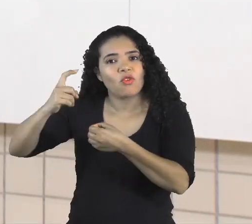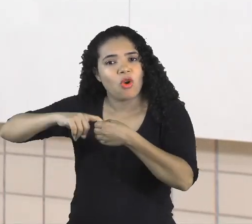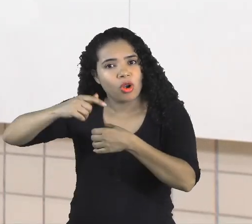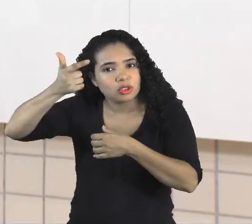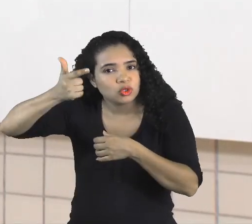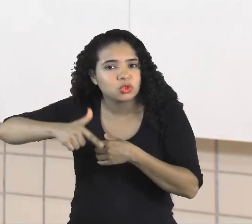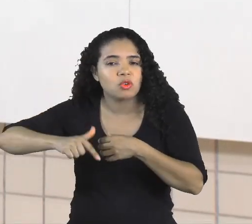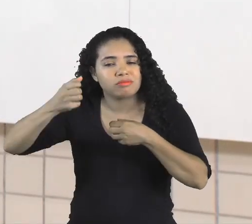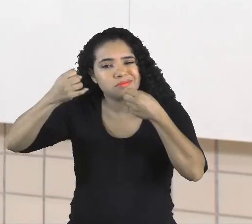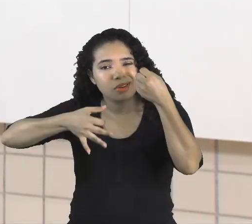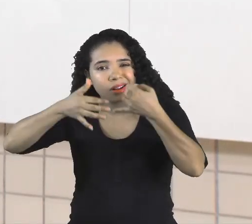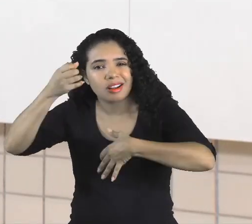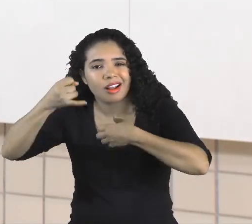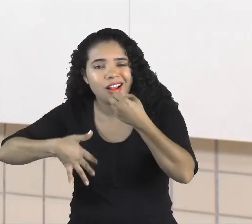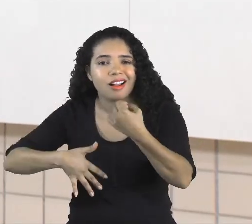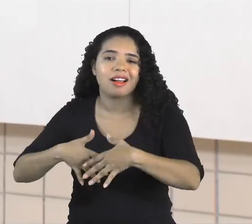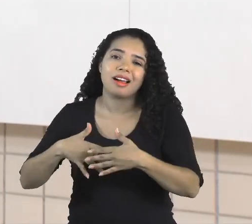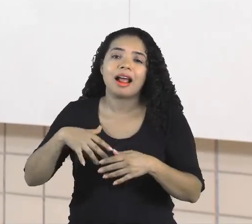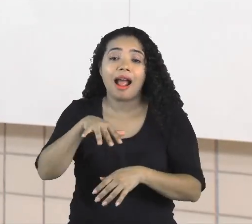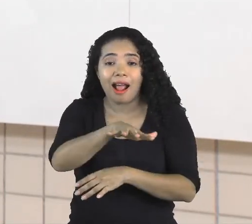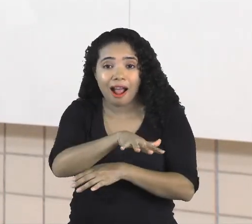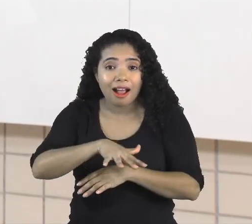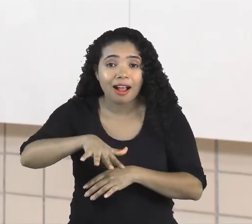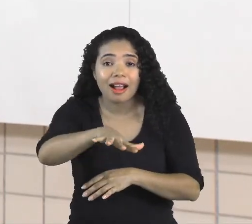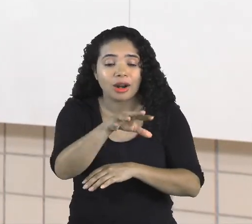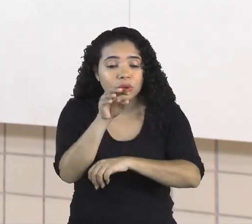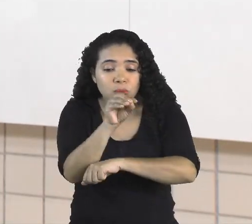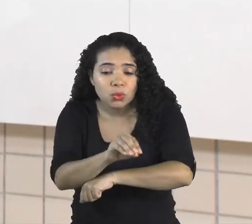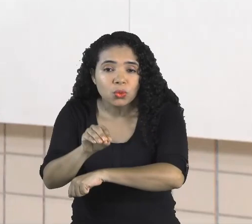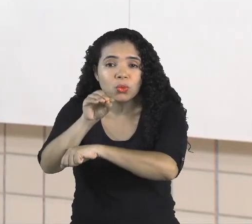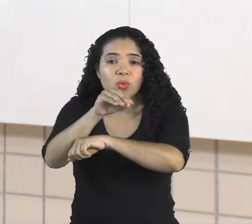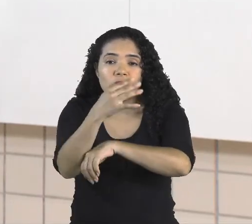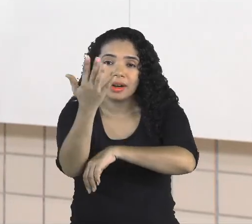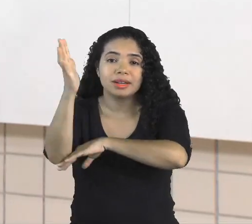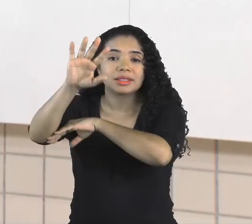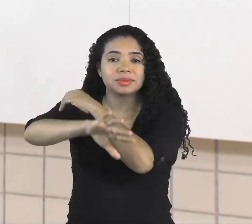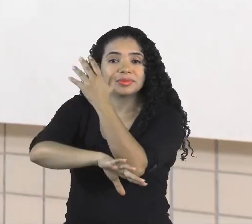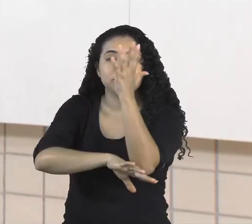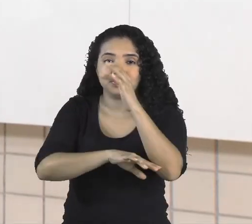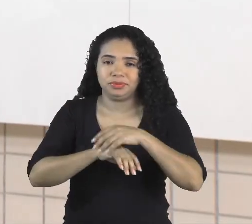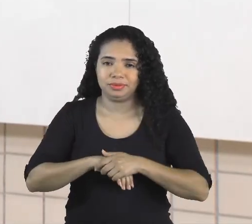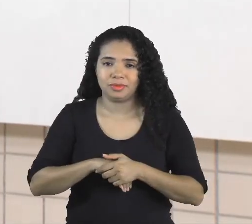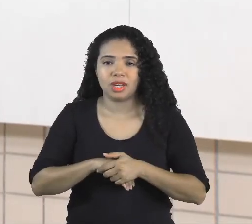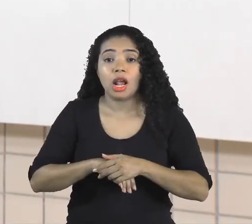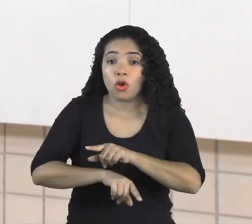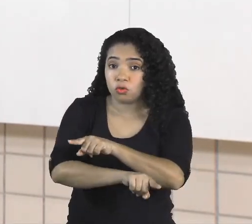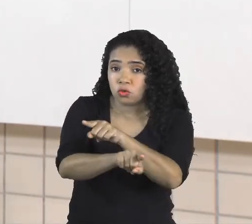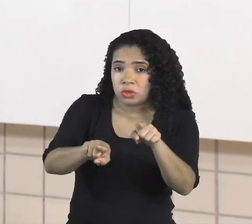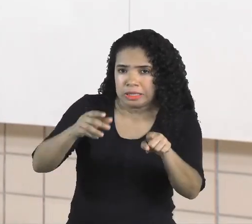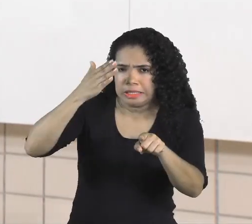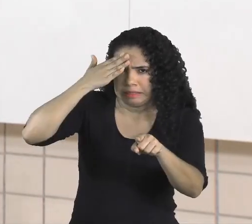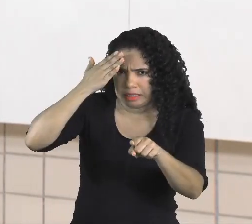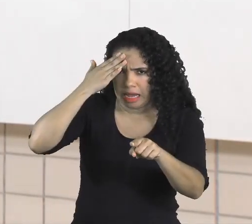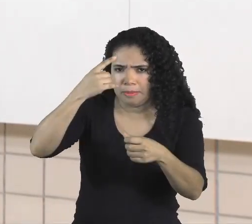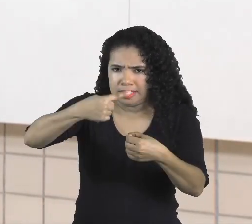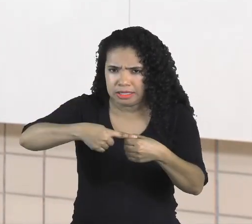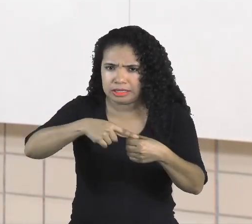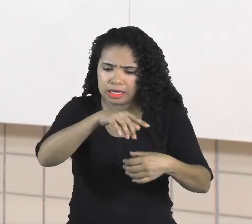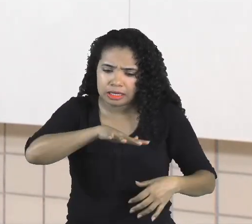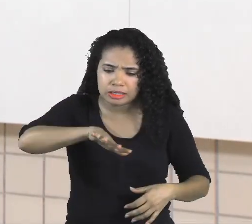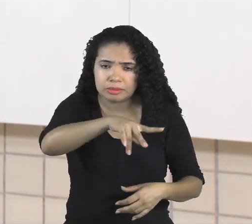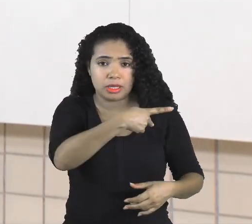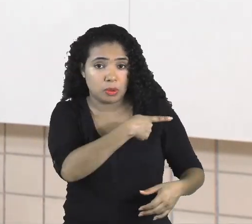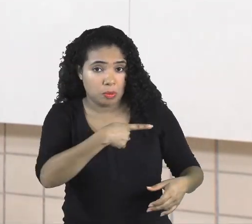a gente vai falar de áreas de conservação ambiental. Sabe que as cidades são formadas por espaços públicos e